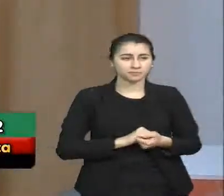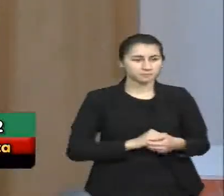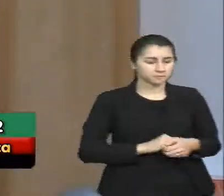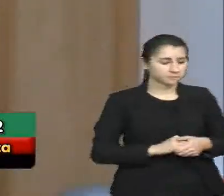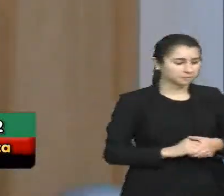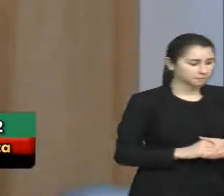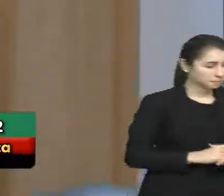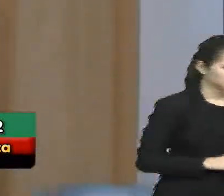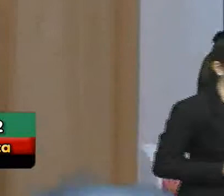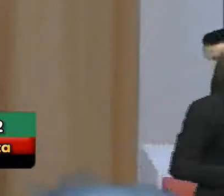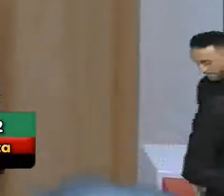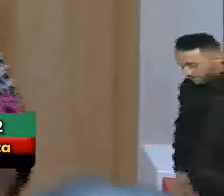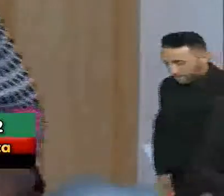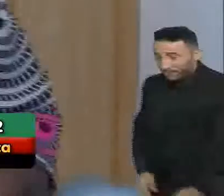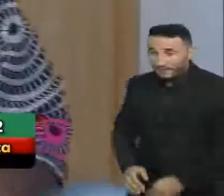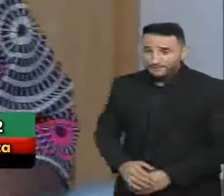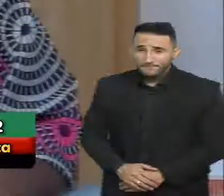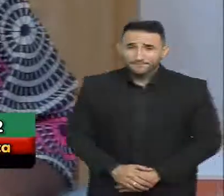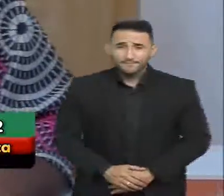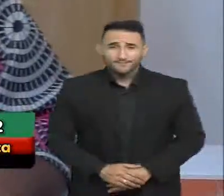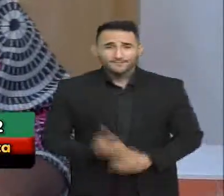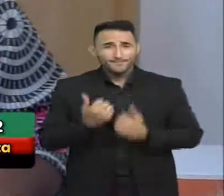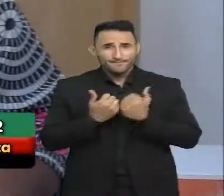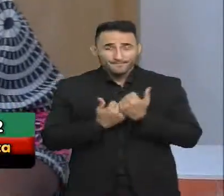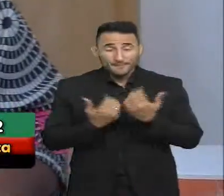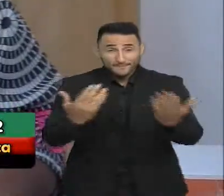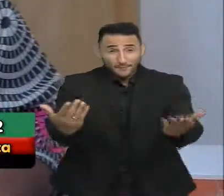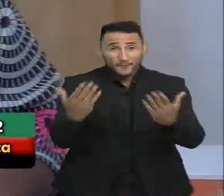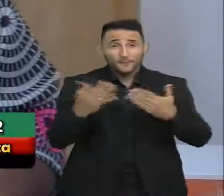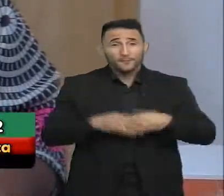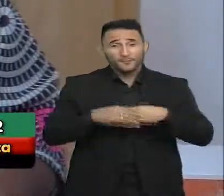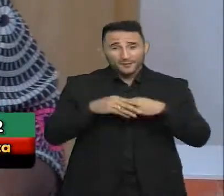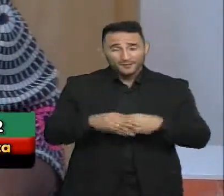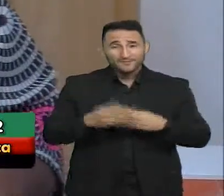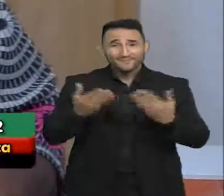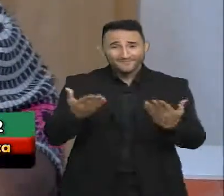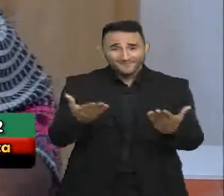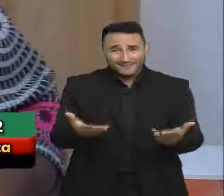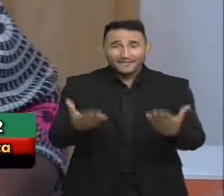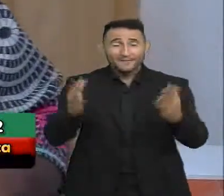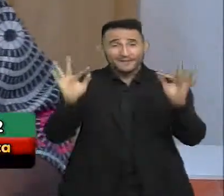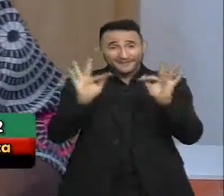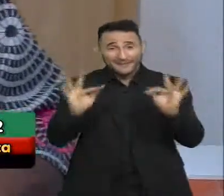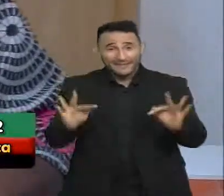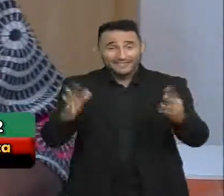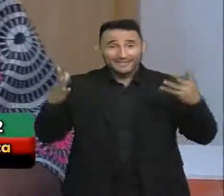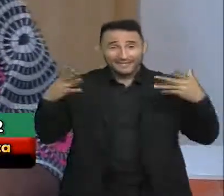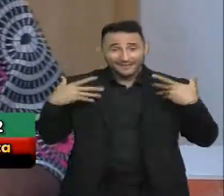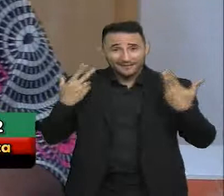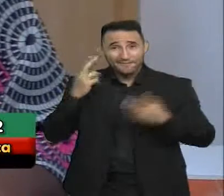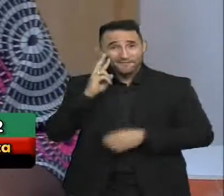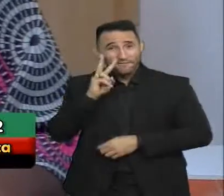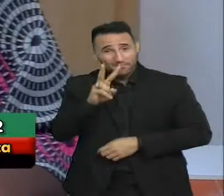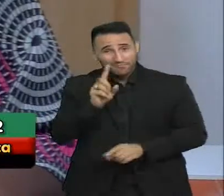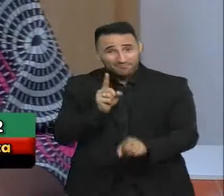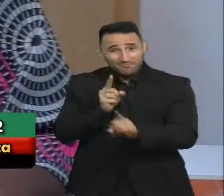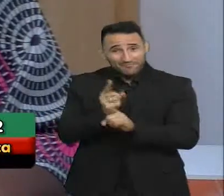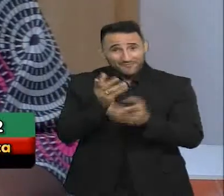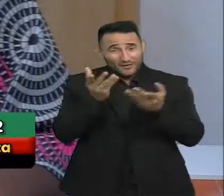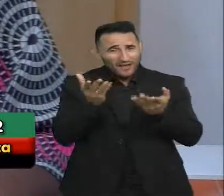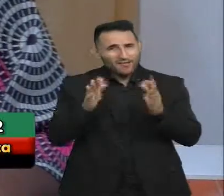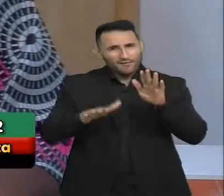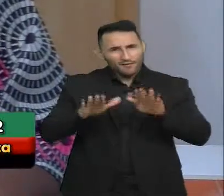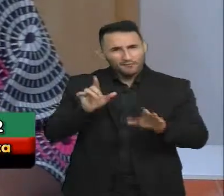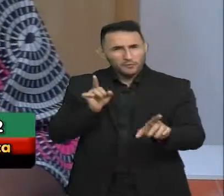os presentes. Uma alegria muito grande ter a senhora aqui, né? Muitas vezes, né, Simone? Tivemos lá na Secretaria de Justiça,